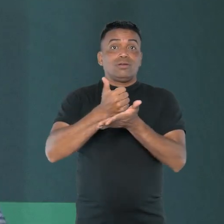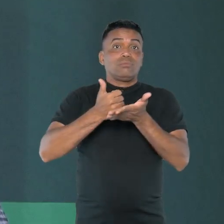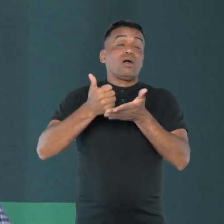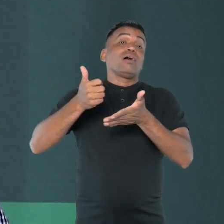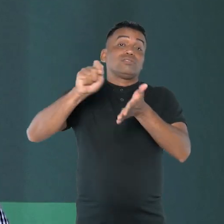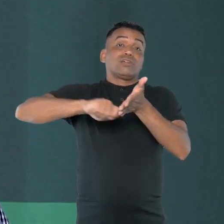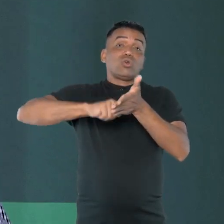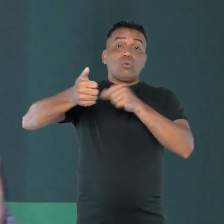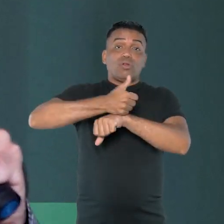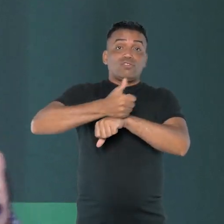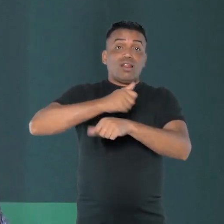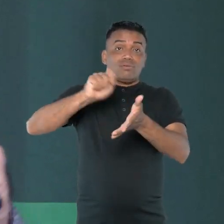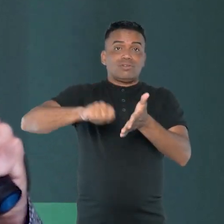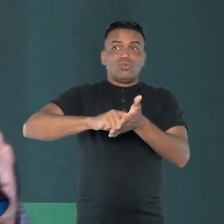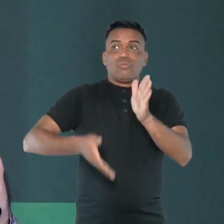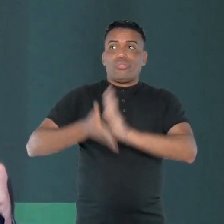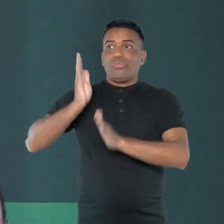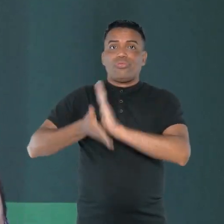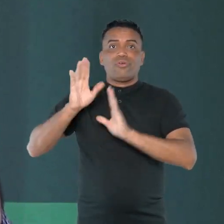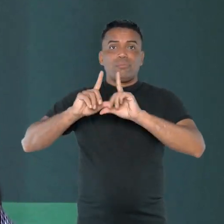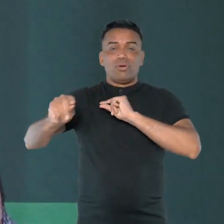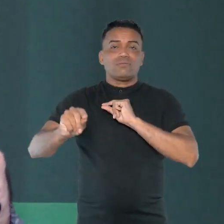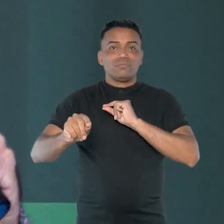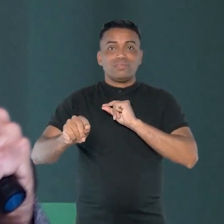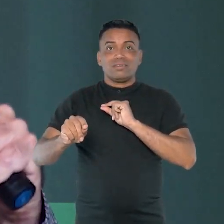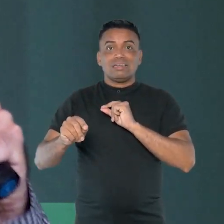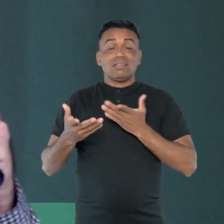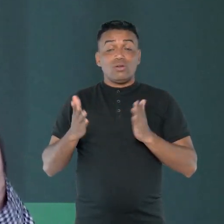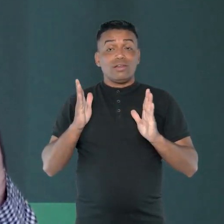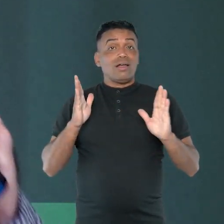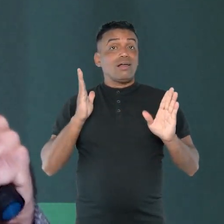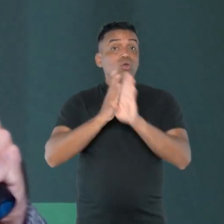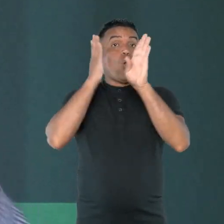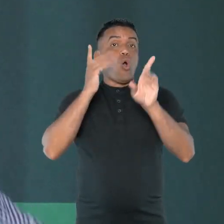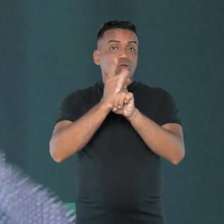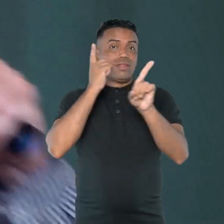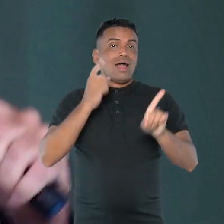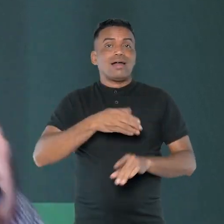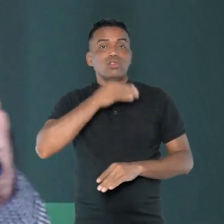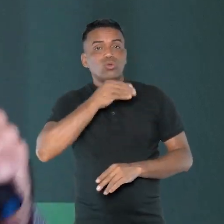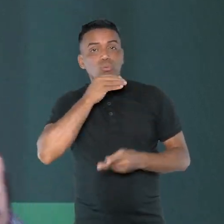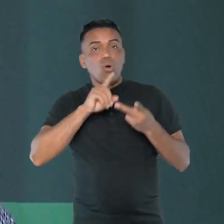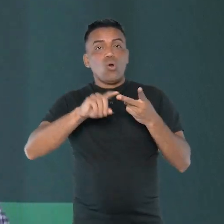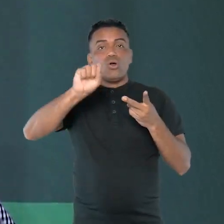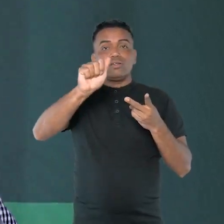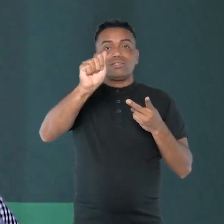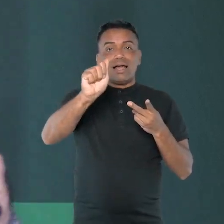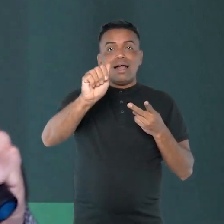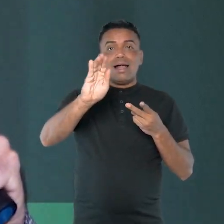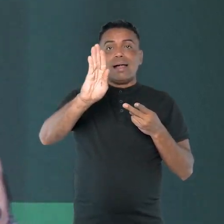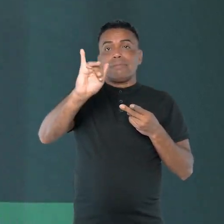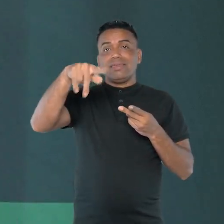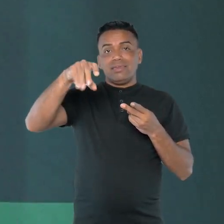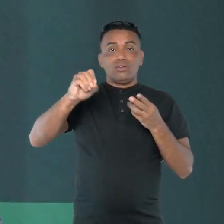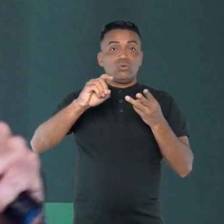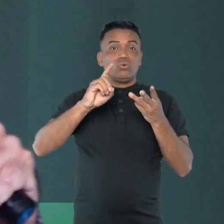tempo, e ele vai, ele queria encontrar o Drummond, queria encontrar o Sabino, sabe? E todo mundo já foi para o Rio, já foi para